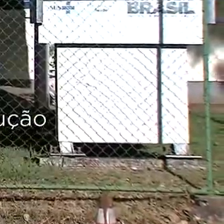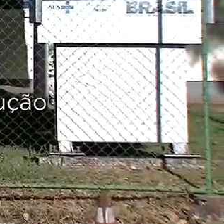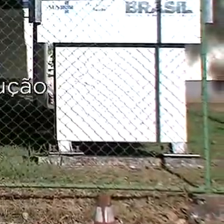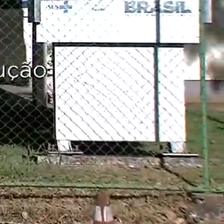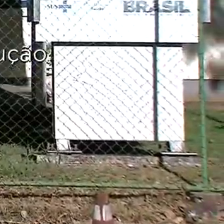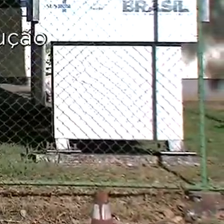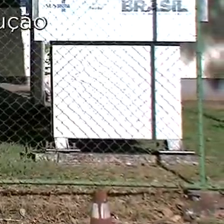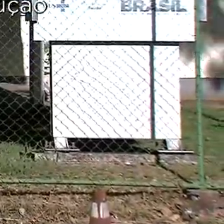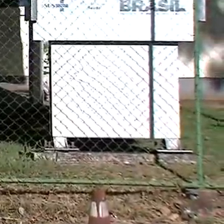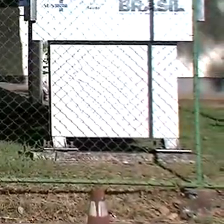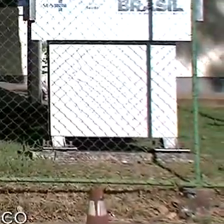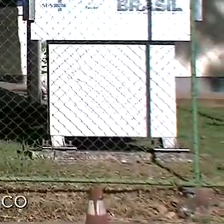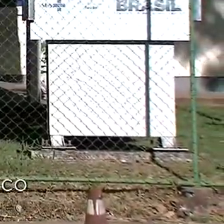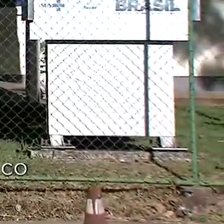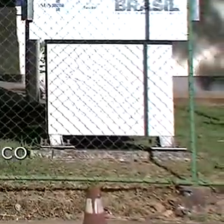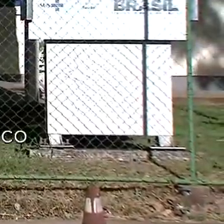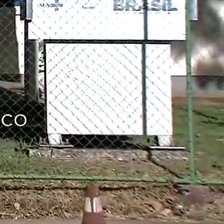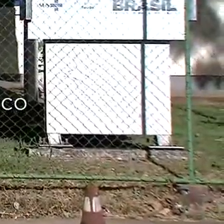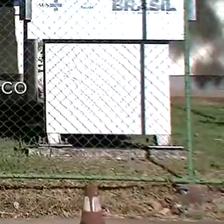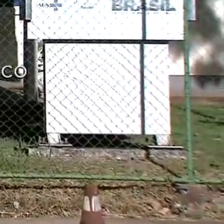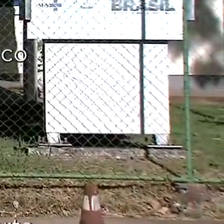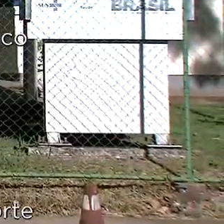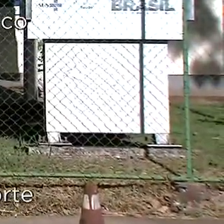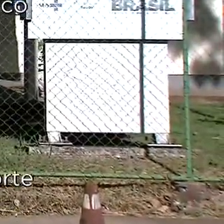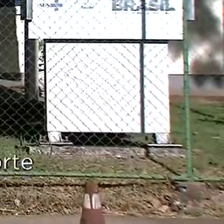Tchau, tchau.